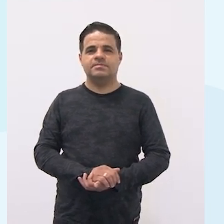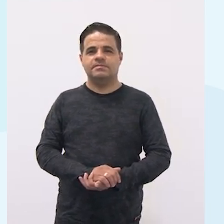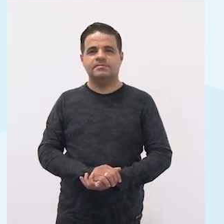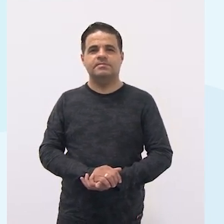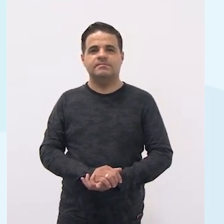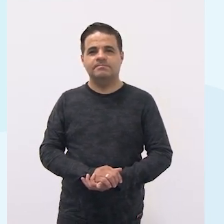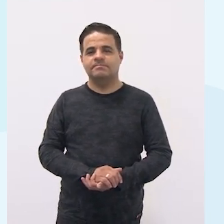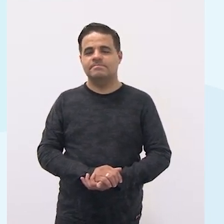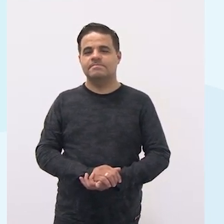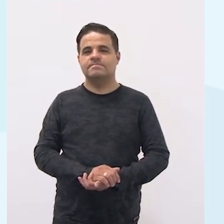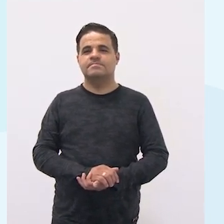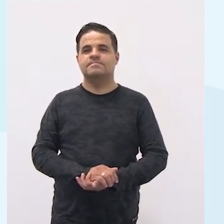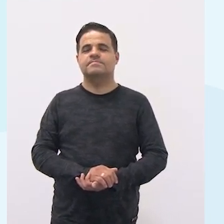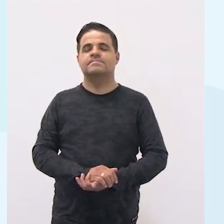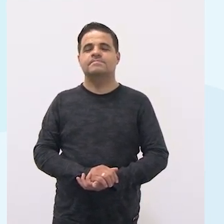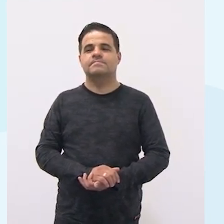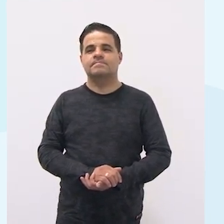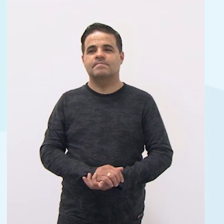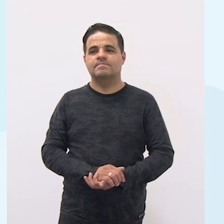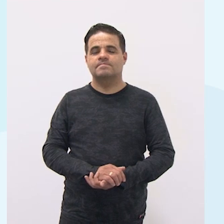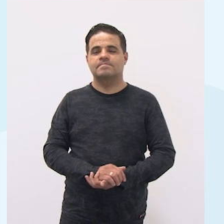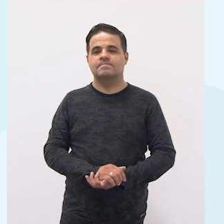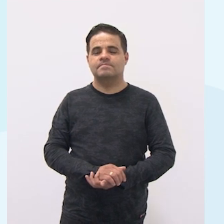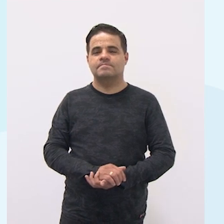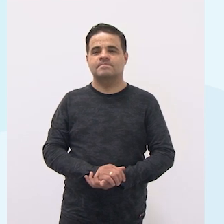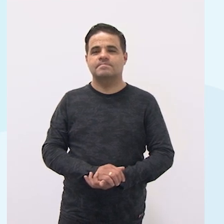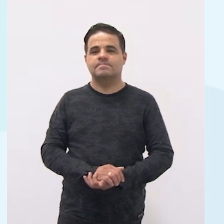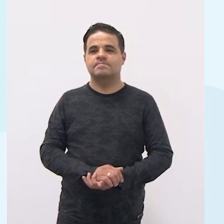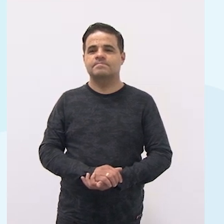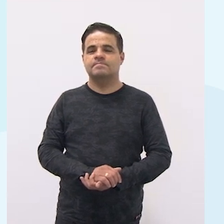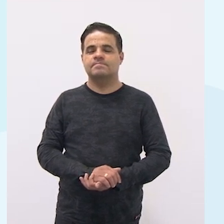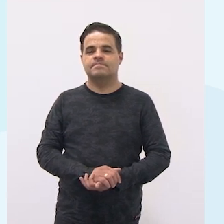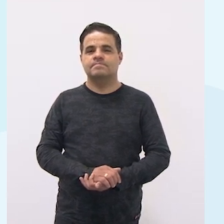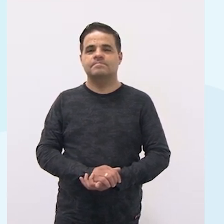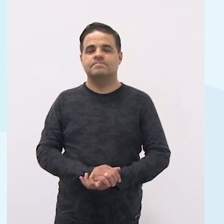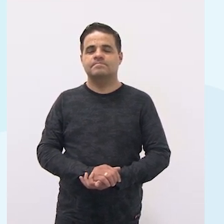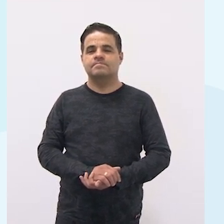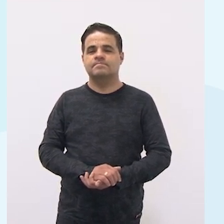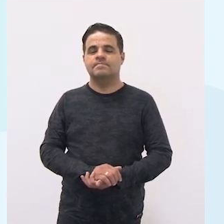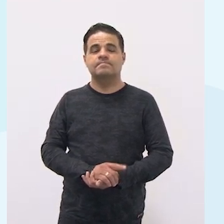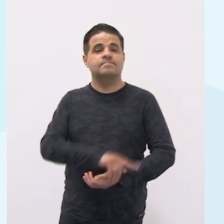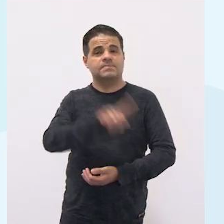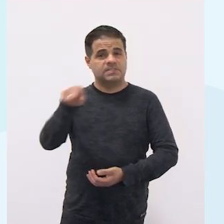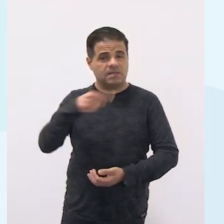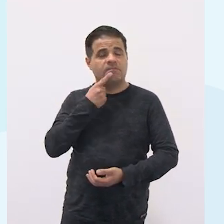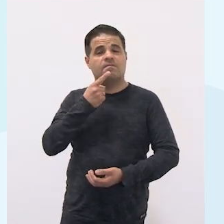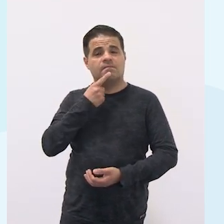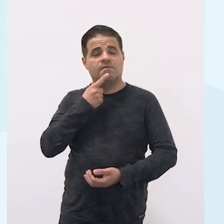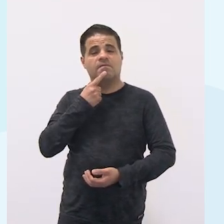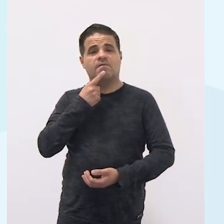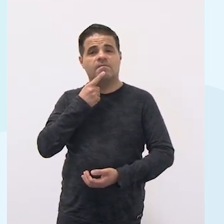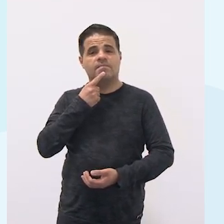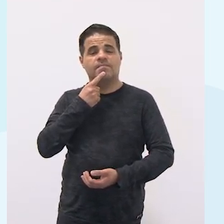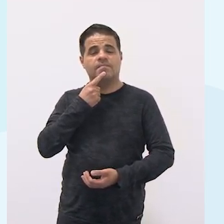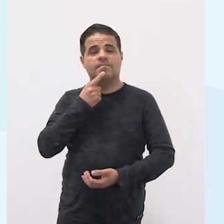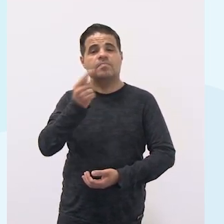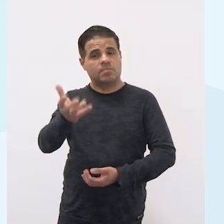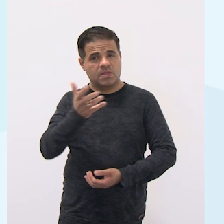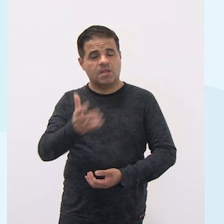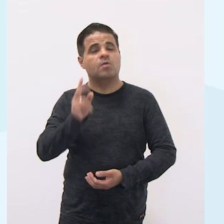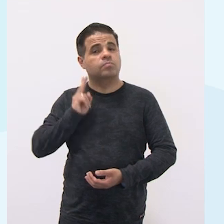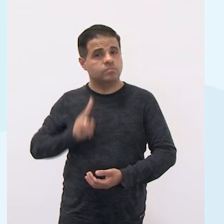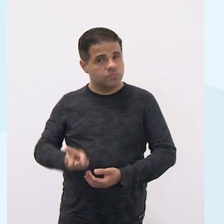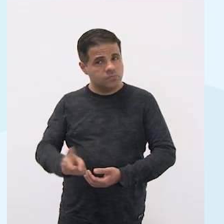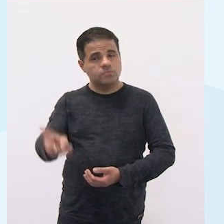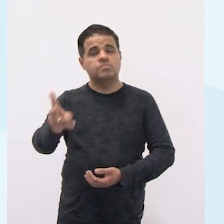delas, e elas falam demais que os sonhos dela, elas querem continuar